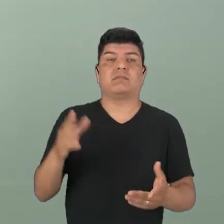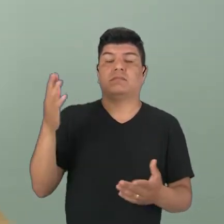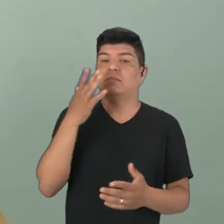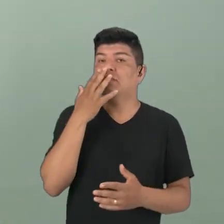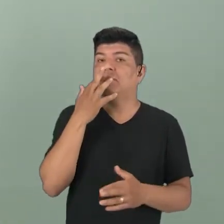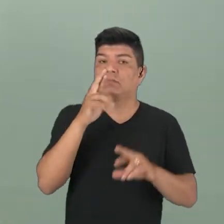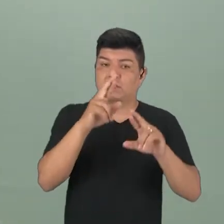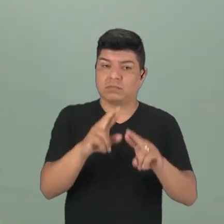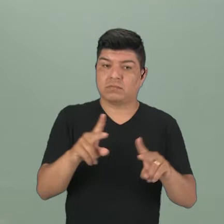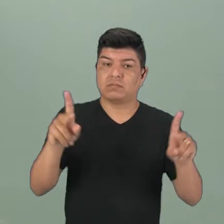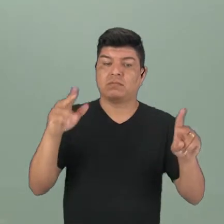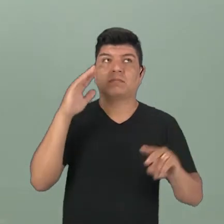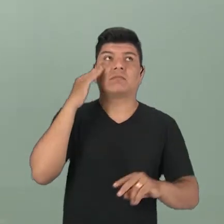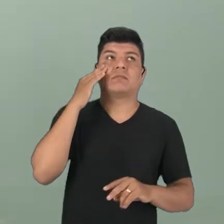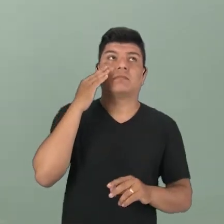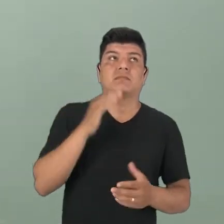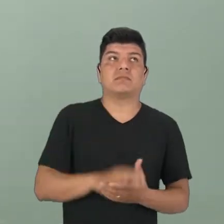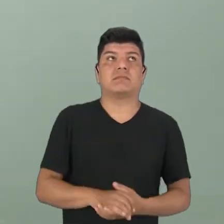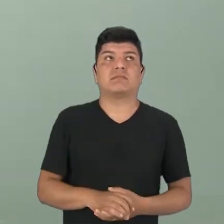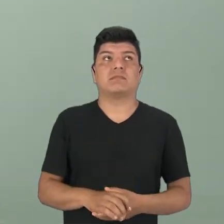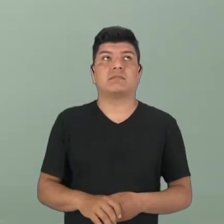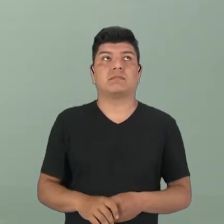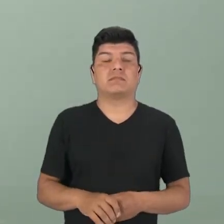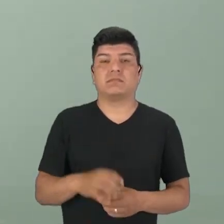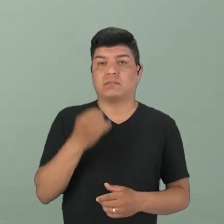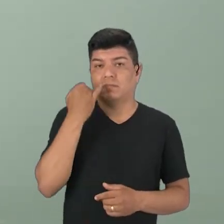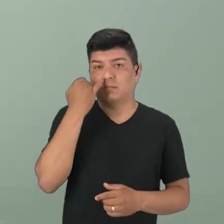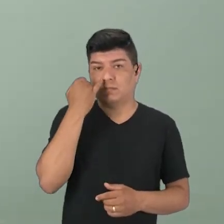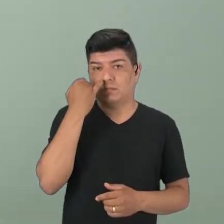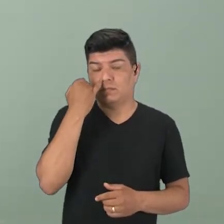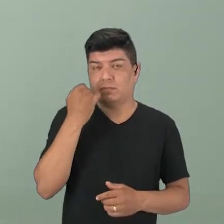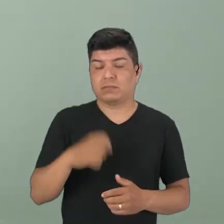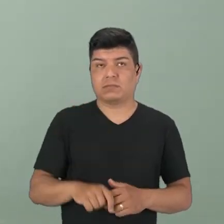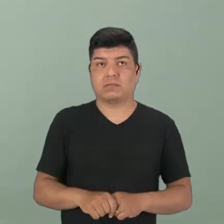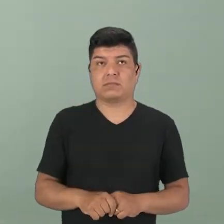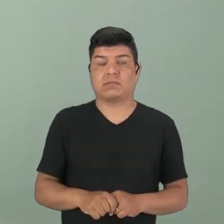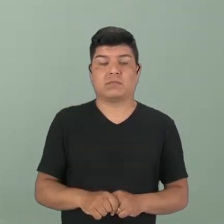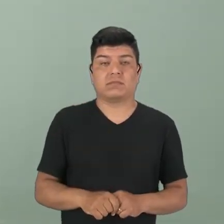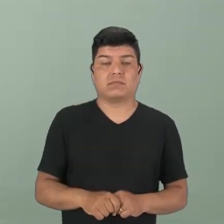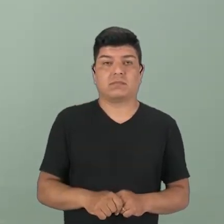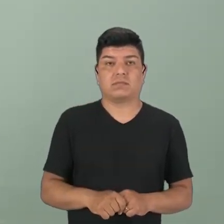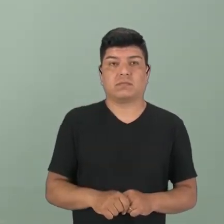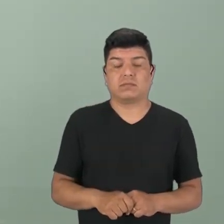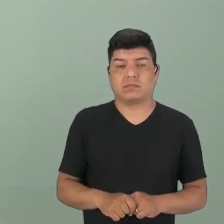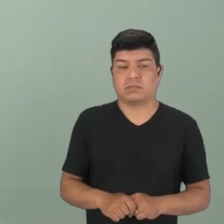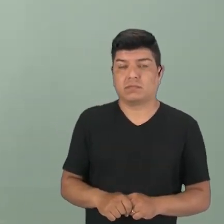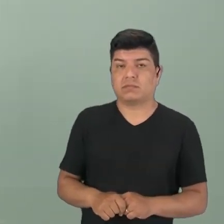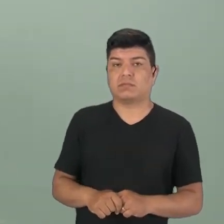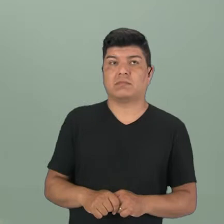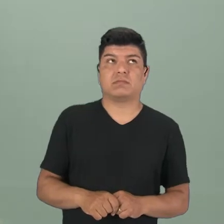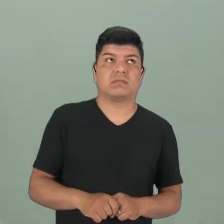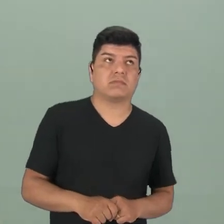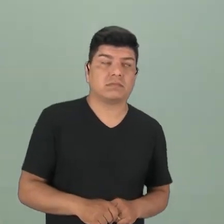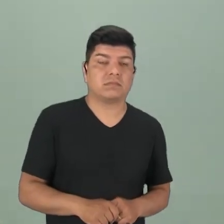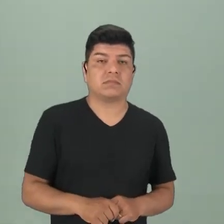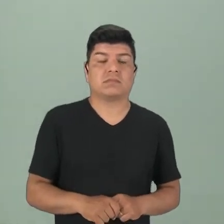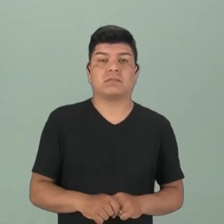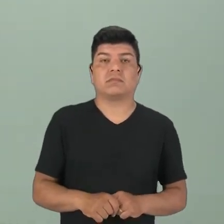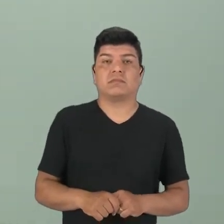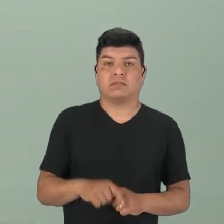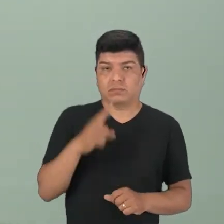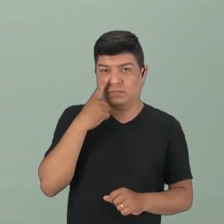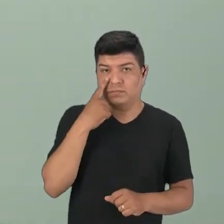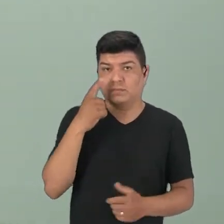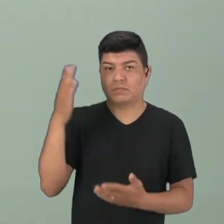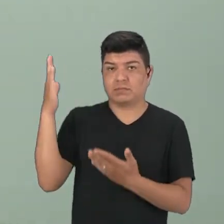diferentes para você entender. Deixa eu só um pouquinho aqui. entender centímetro, decímetro. Olha